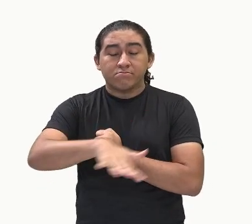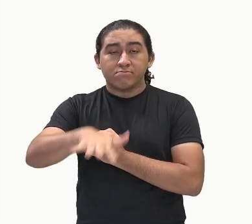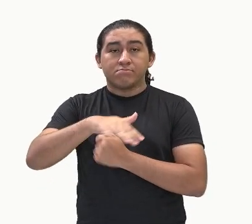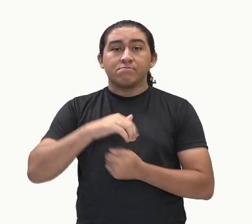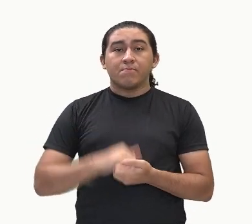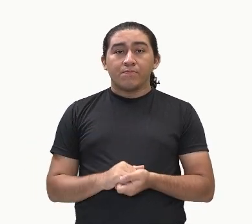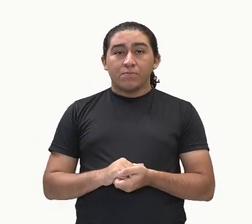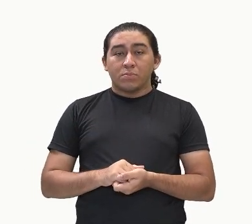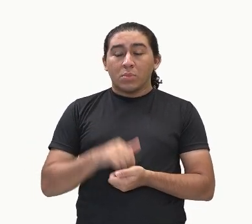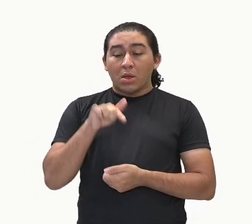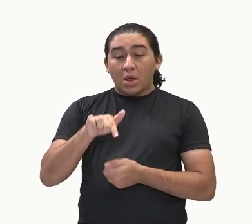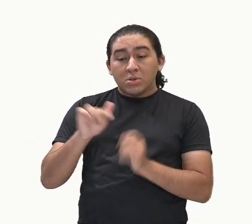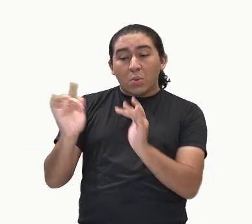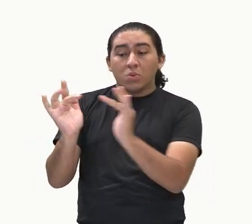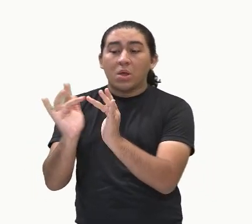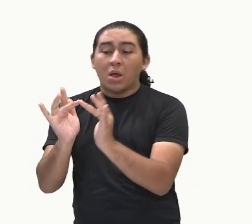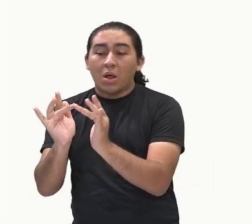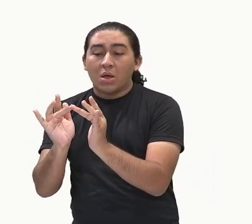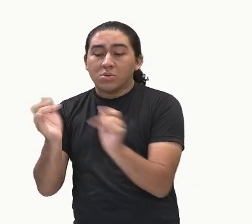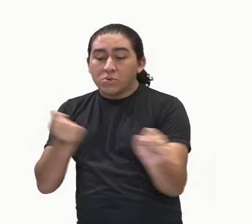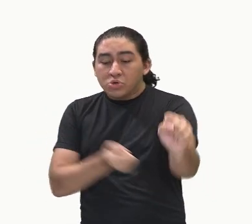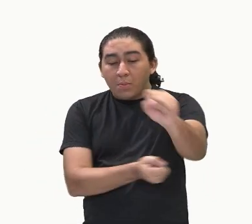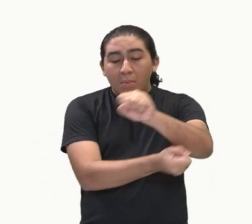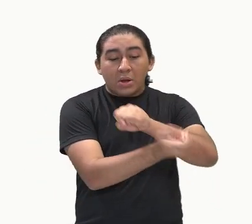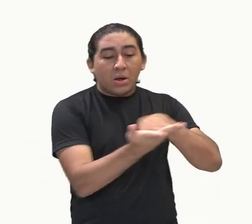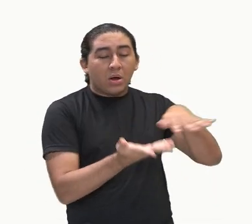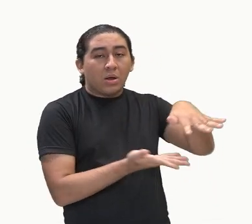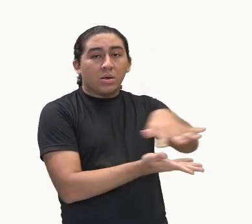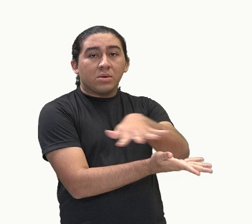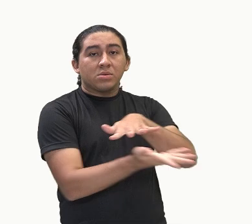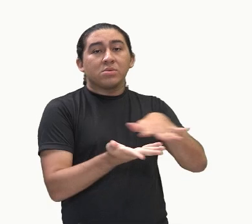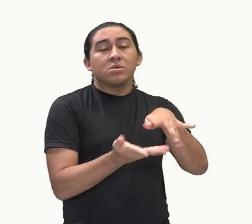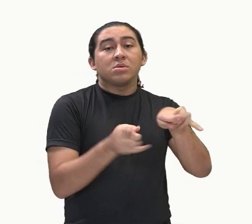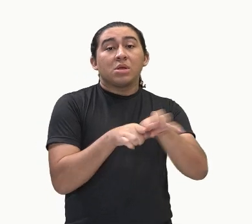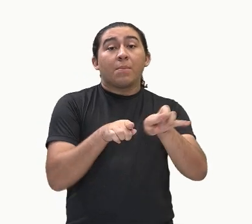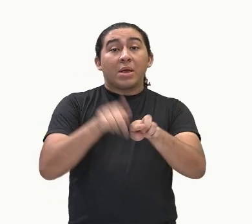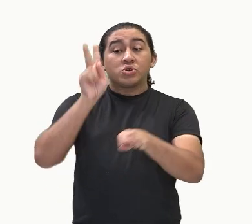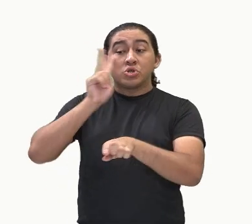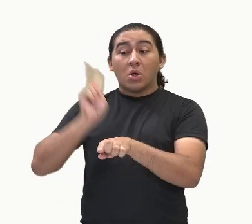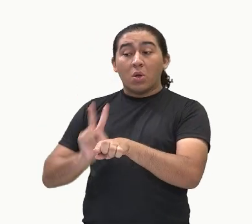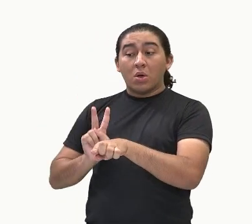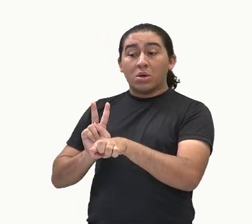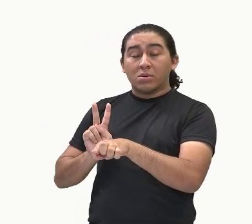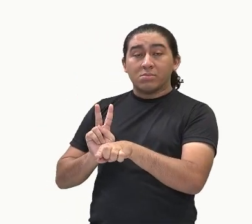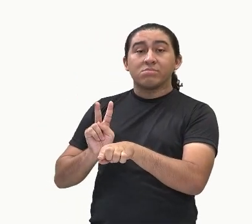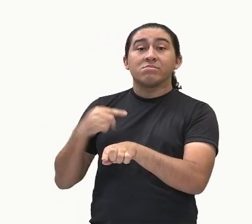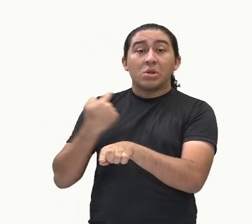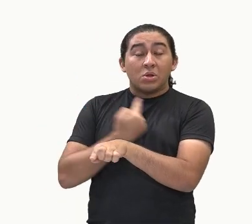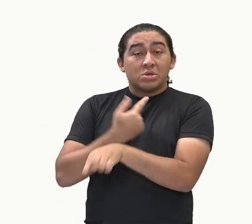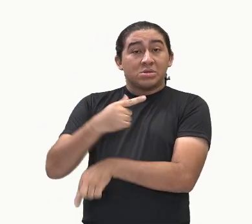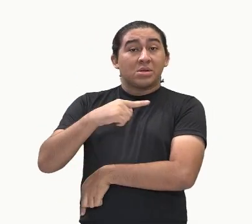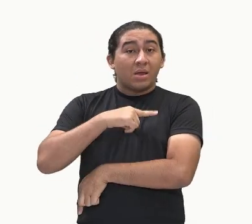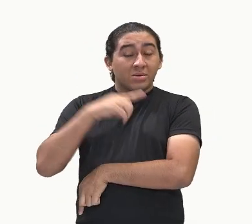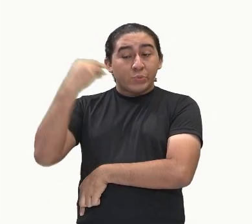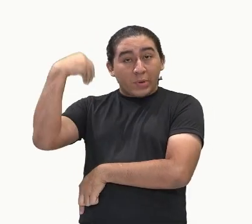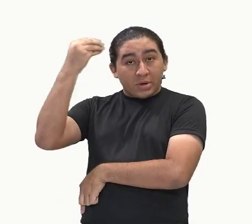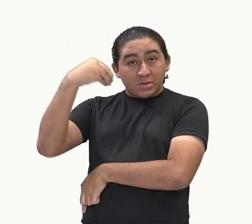Essa natureza, esse cosmos e, claro, a história que vamos carregando no nosso